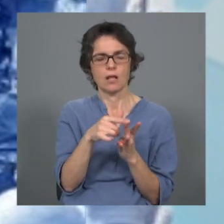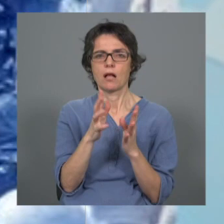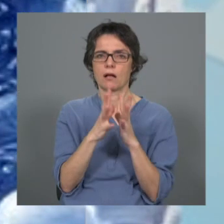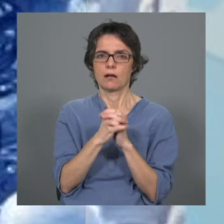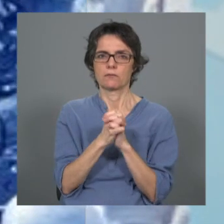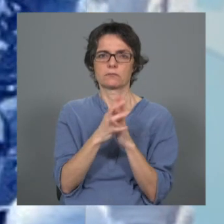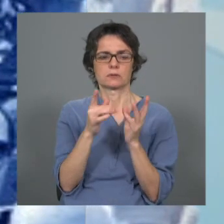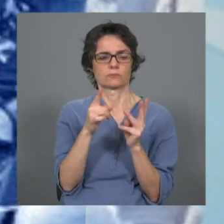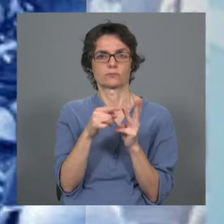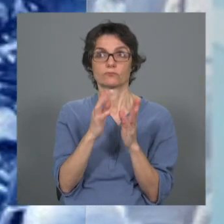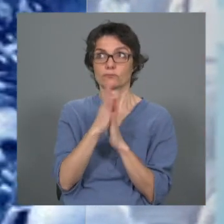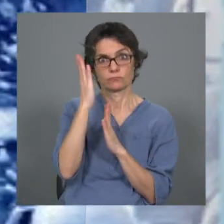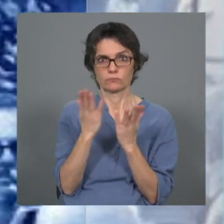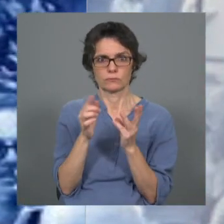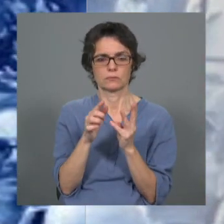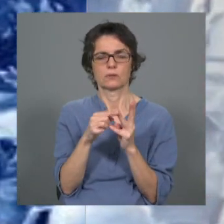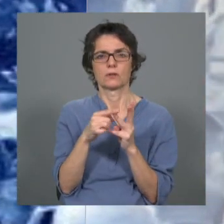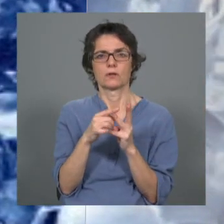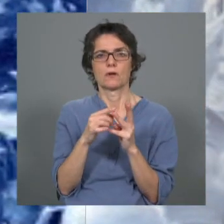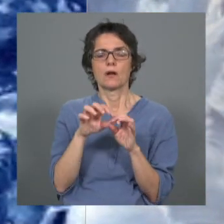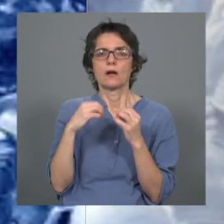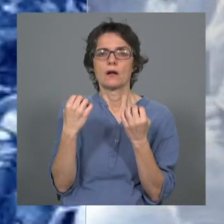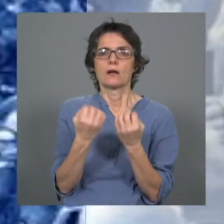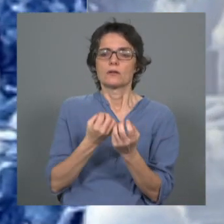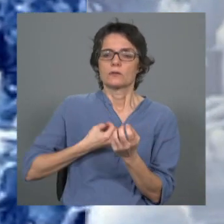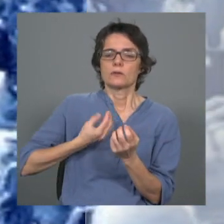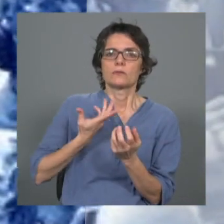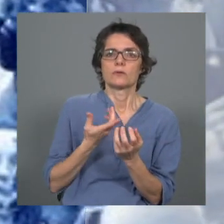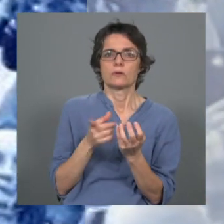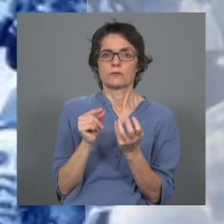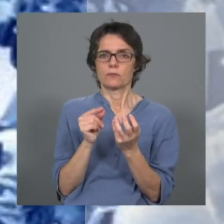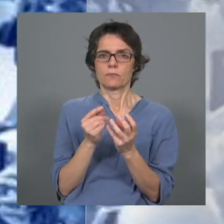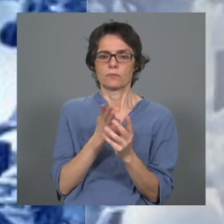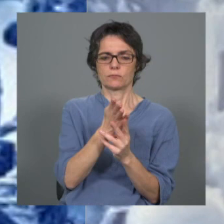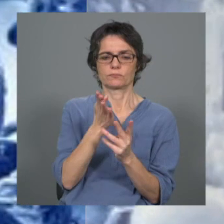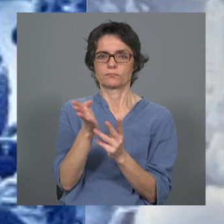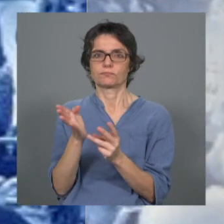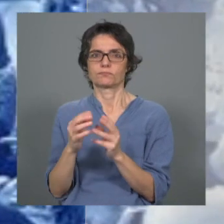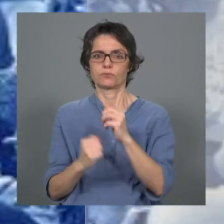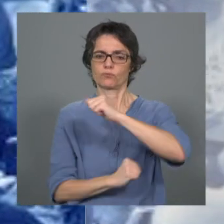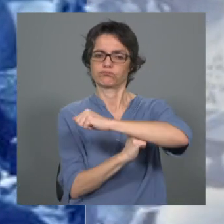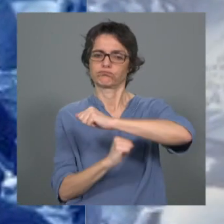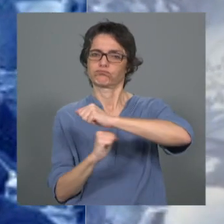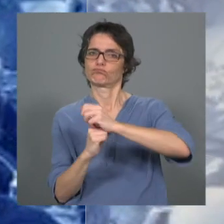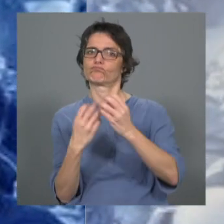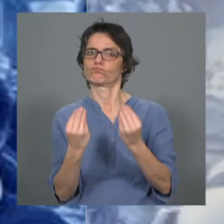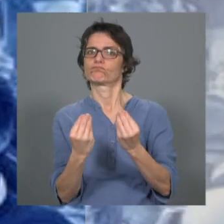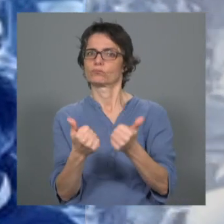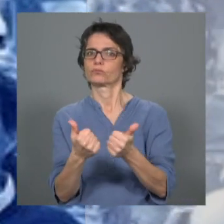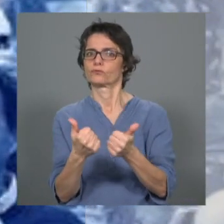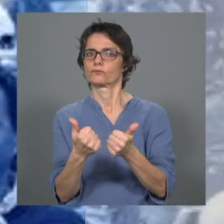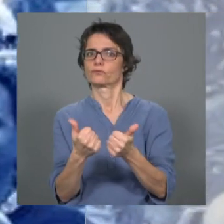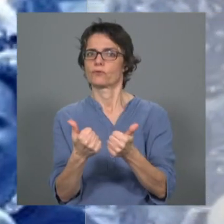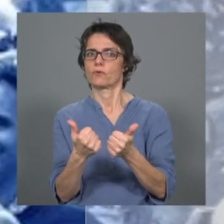liturgia, a ação sociocaritativa, três balizas muito fortes,